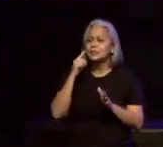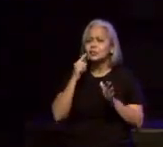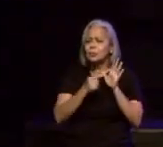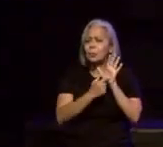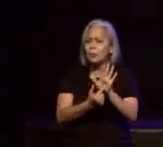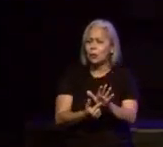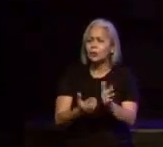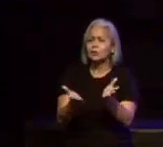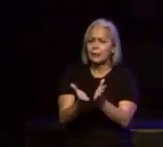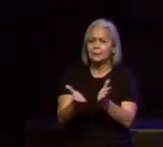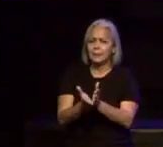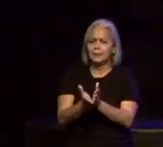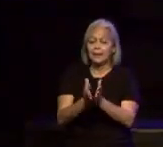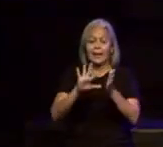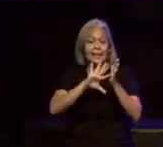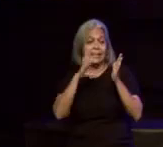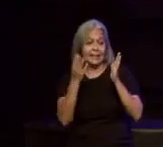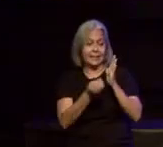Deus, igreja.